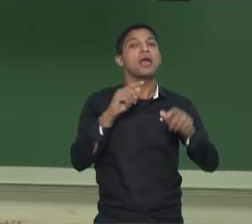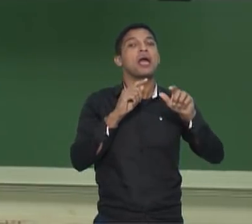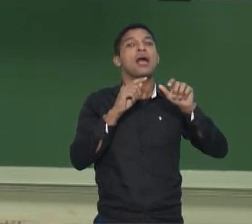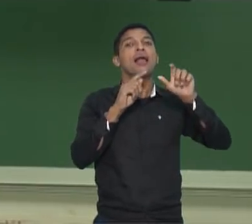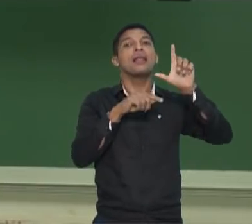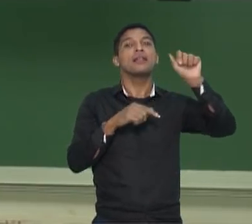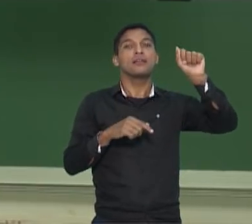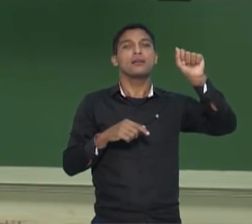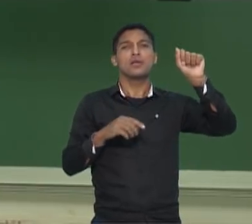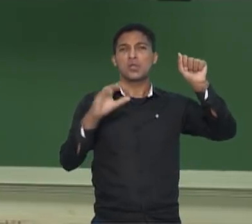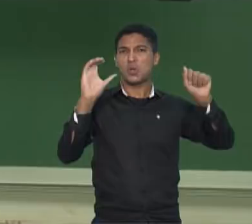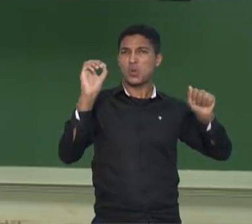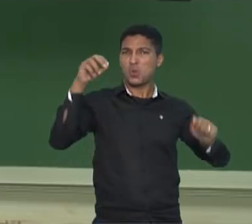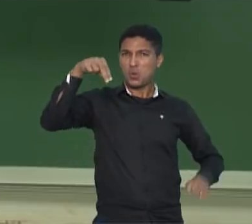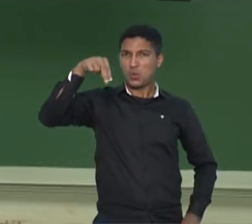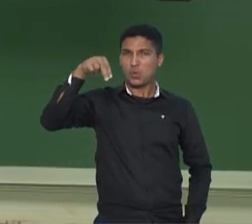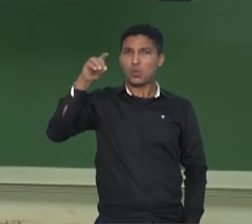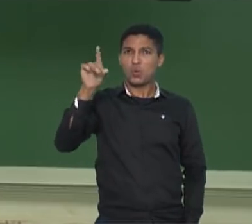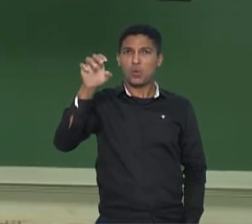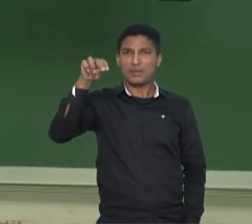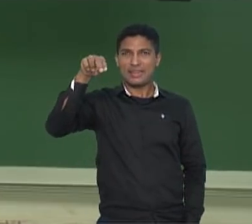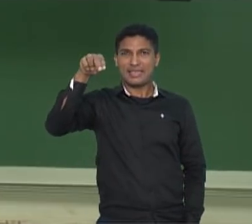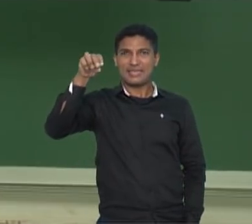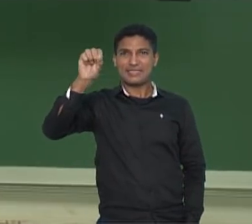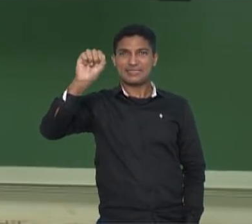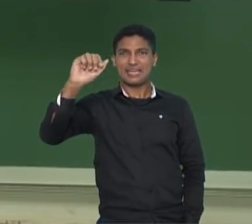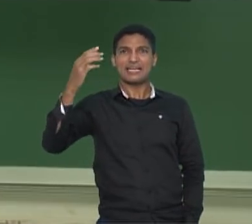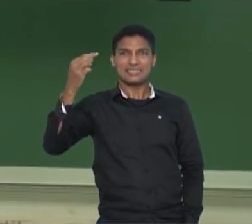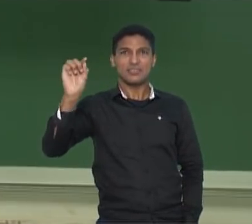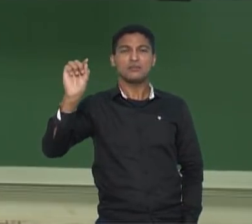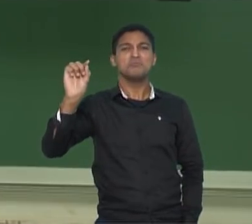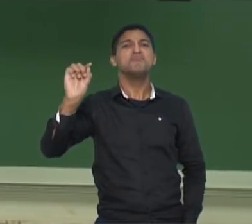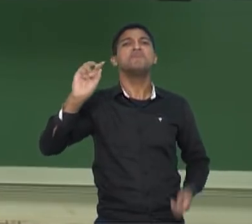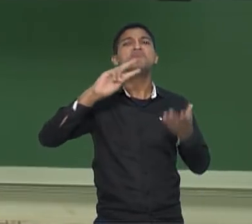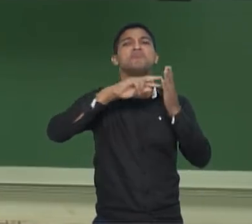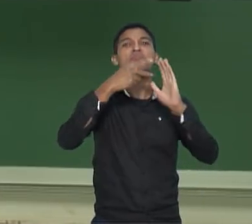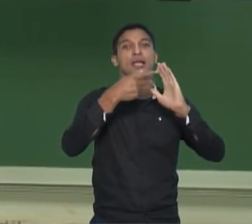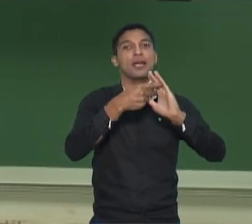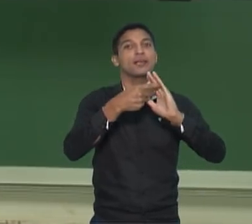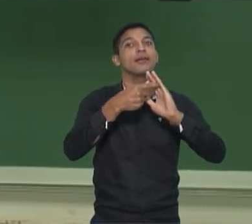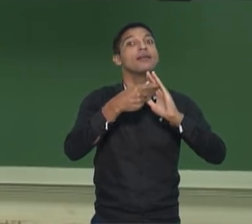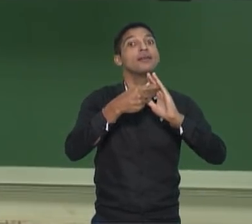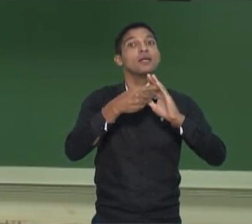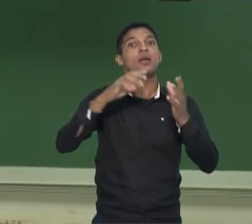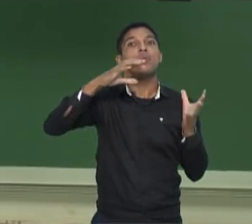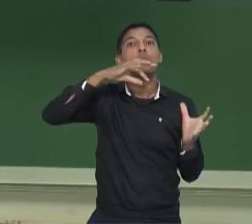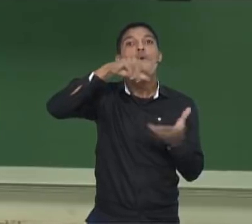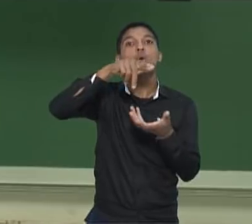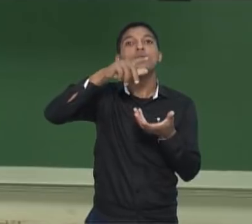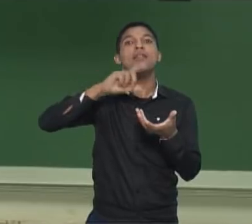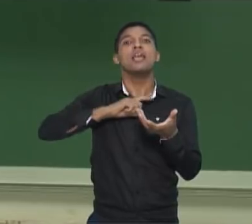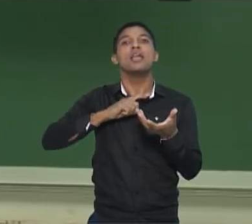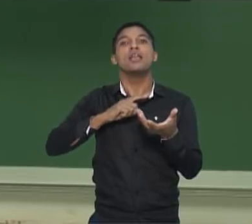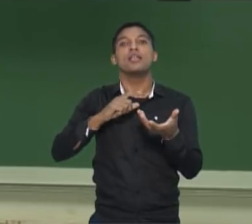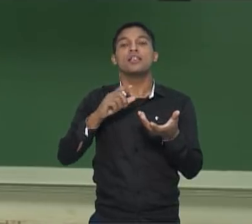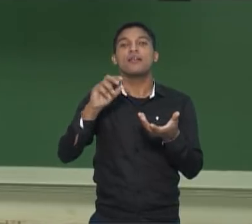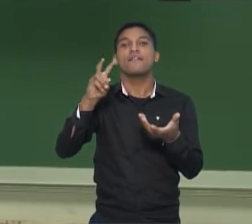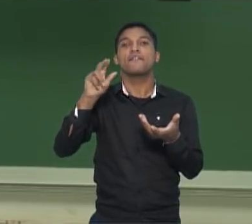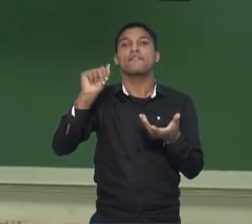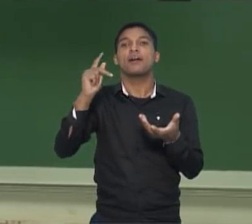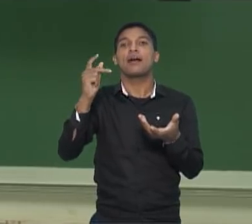condensação. Que fase é essa? É a fase do acúmulo do vapor de água na atmosfera, no qual forma